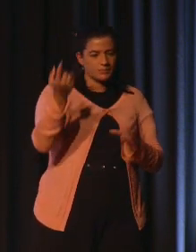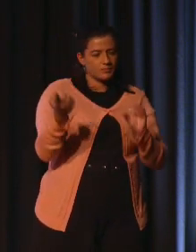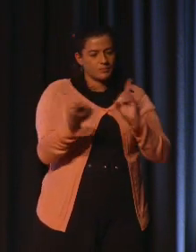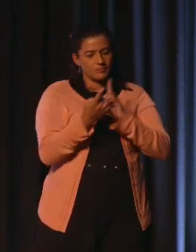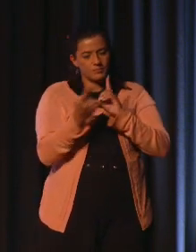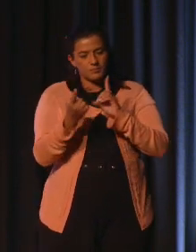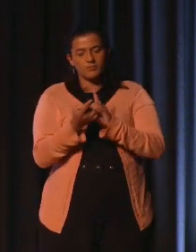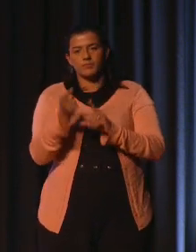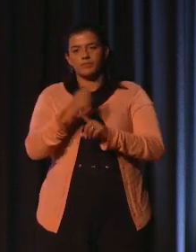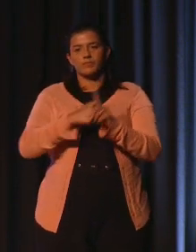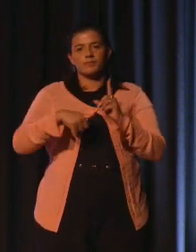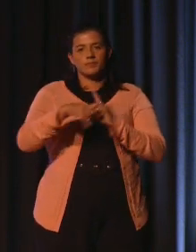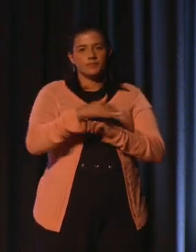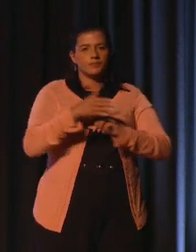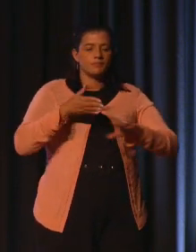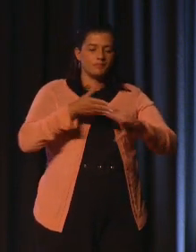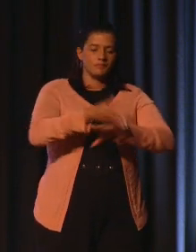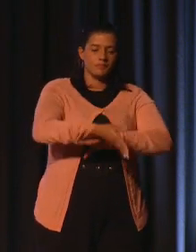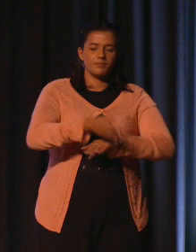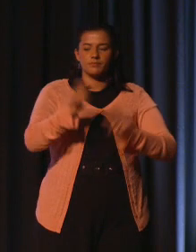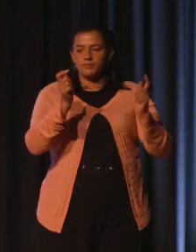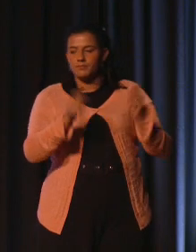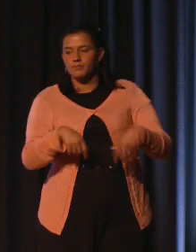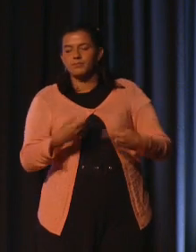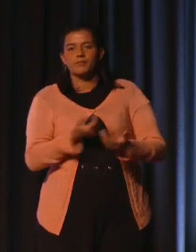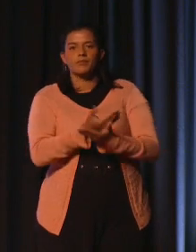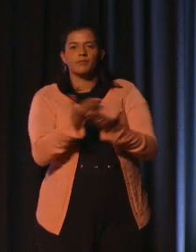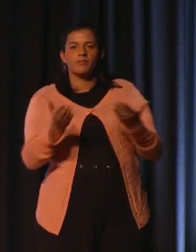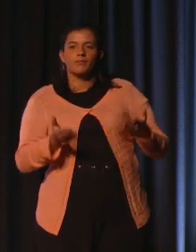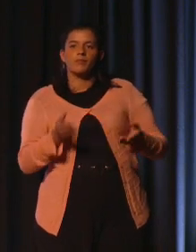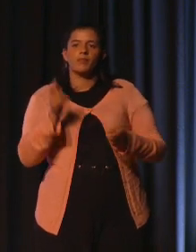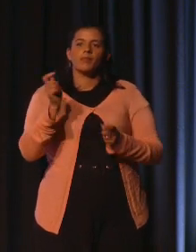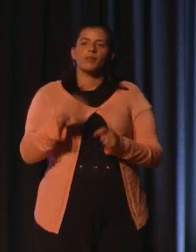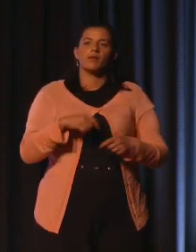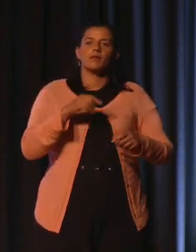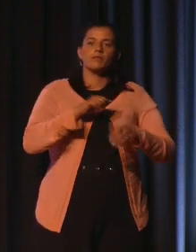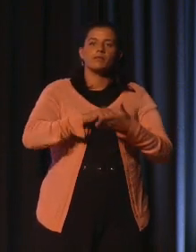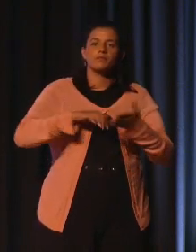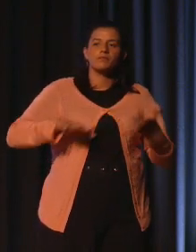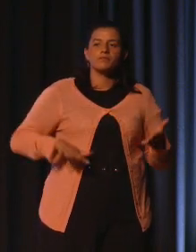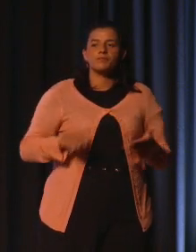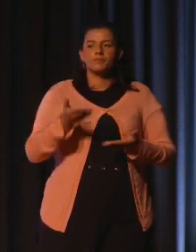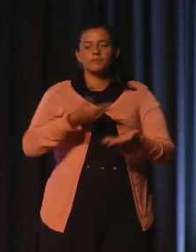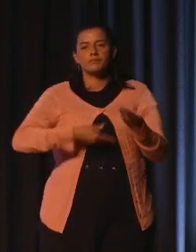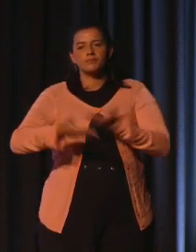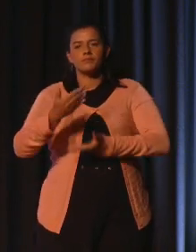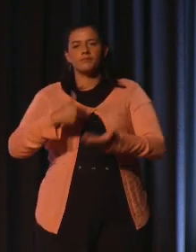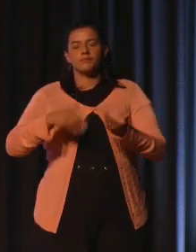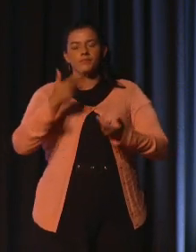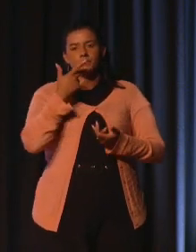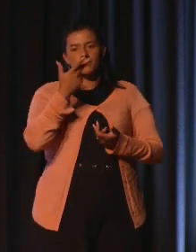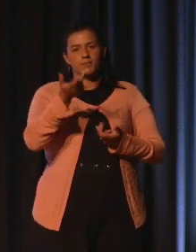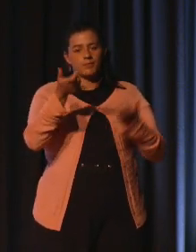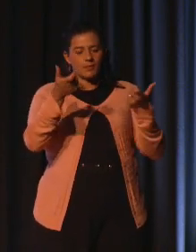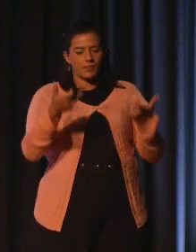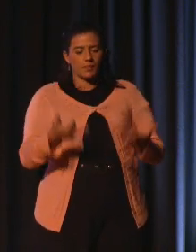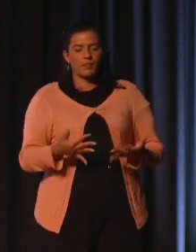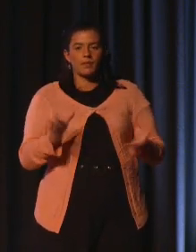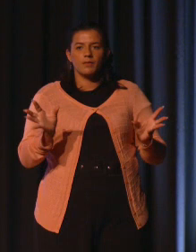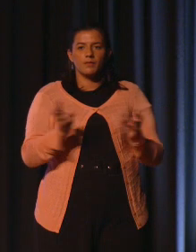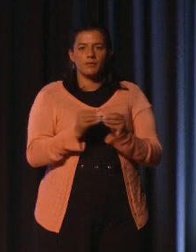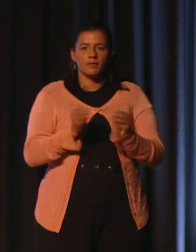assistência farmacêutica para dentro do Hemocentro, e são sobre essas atividades que a gente vai falar um pouquinho da